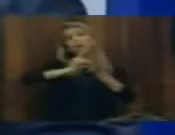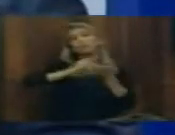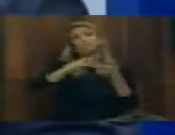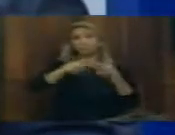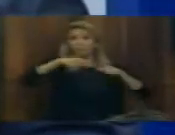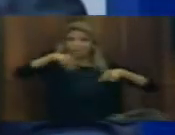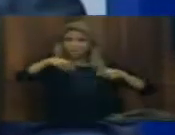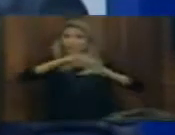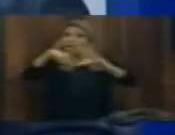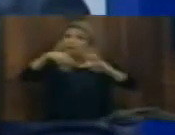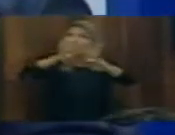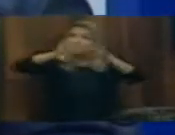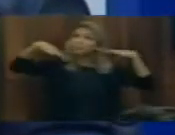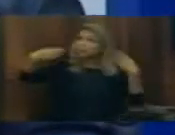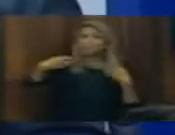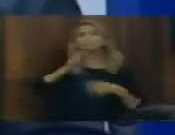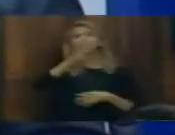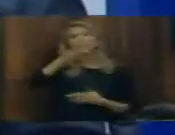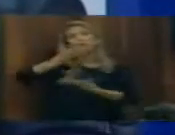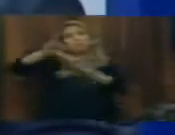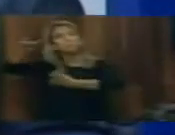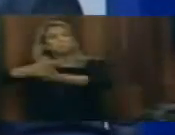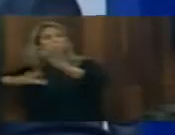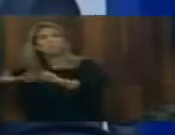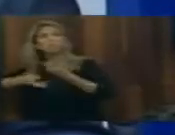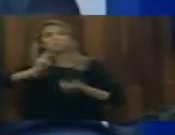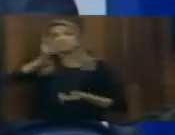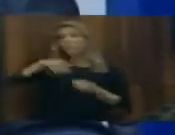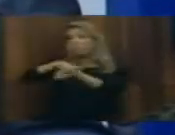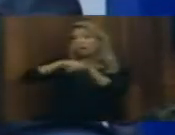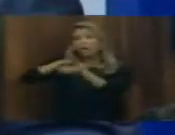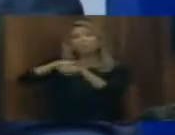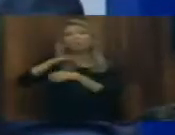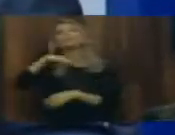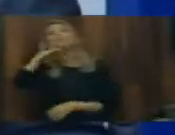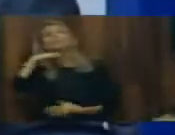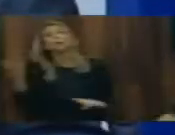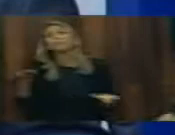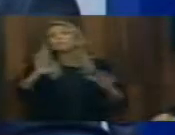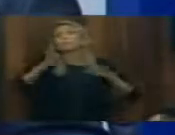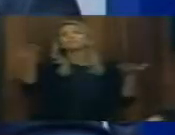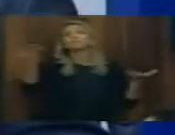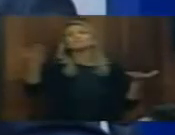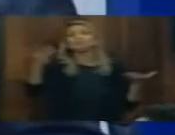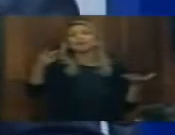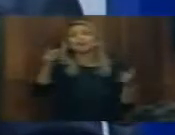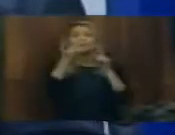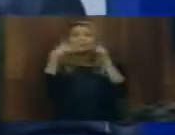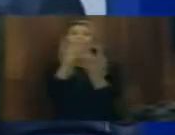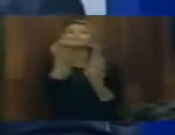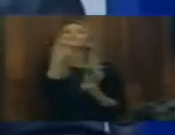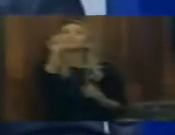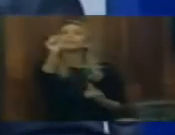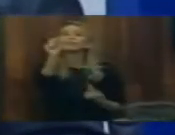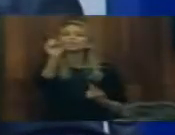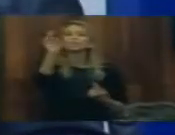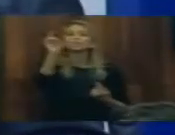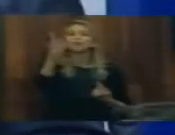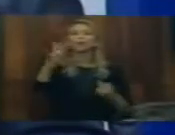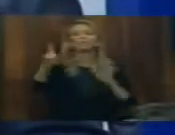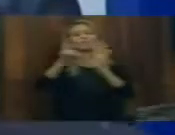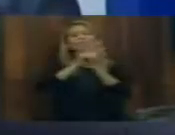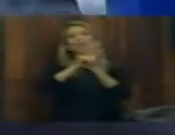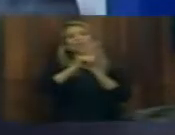está aberta à discussão. E a categoria só quer o que é de direito. Quero informar vocês, agentes de